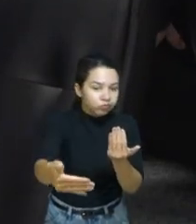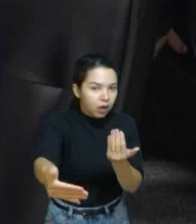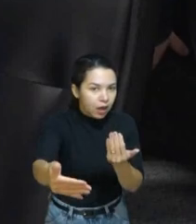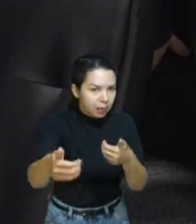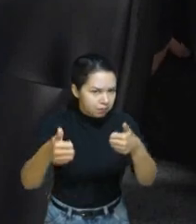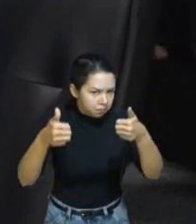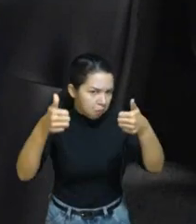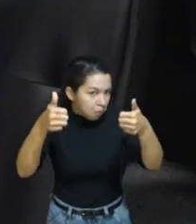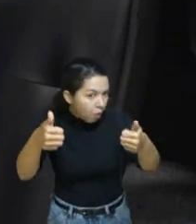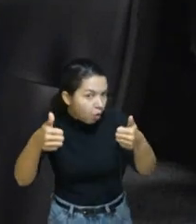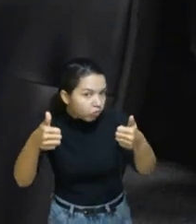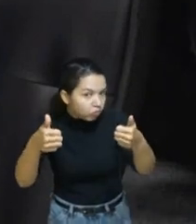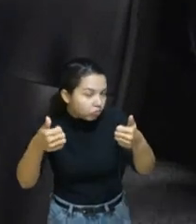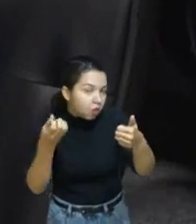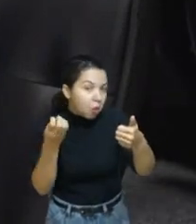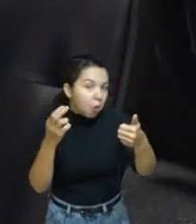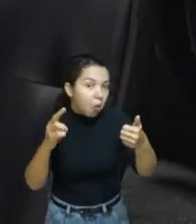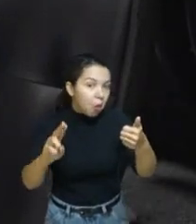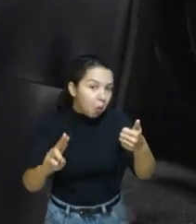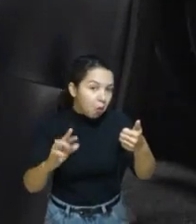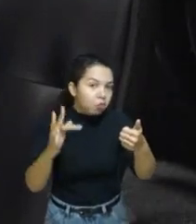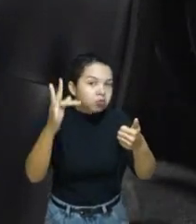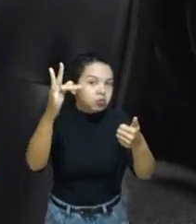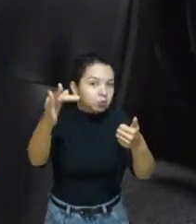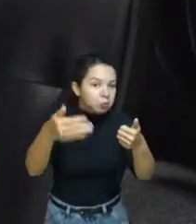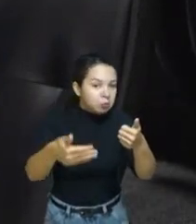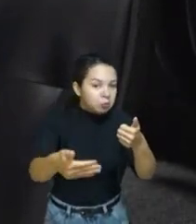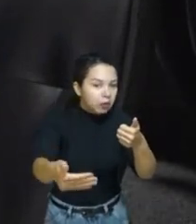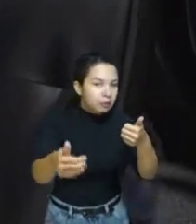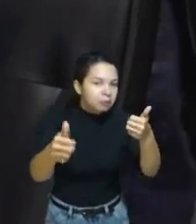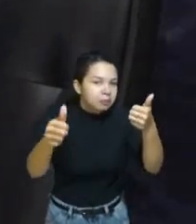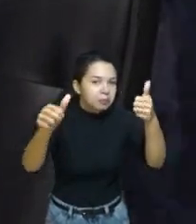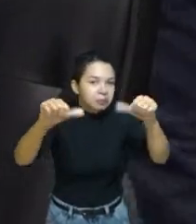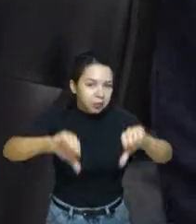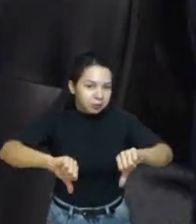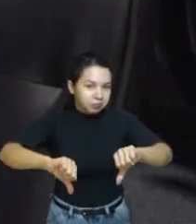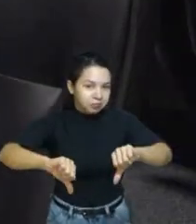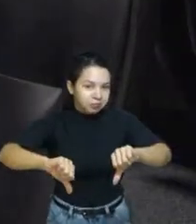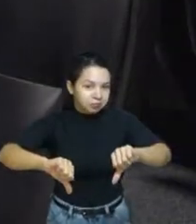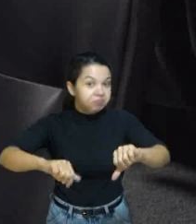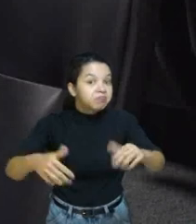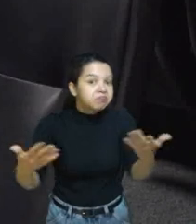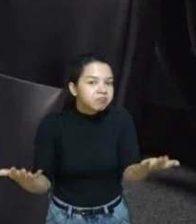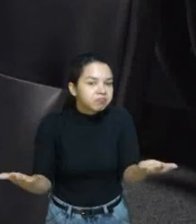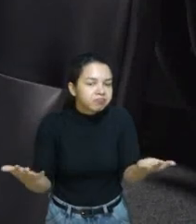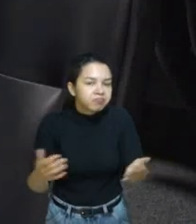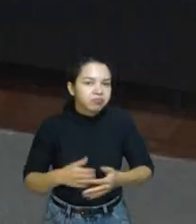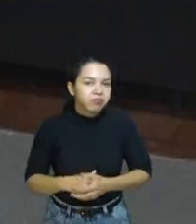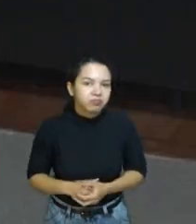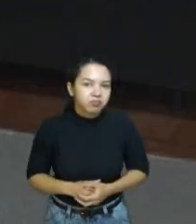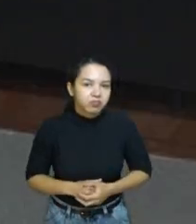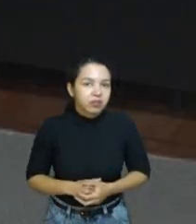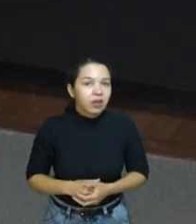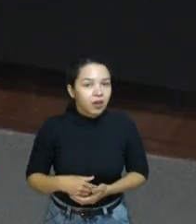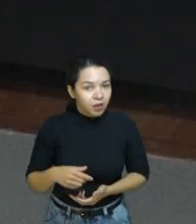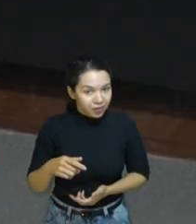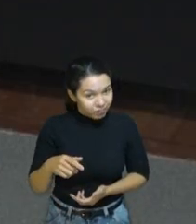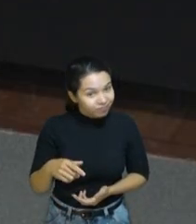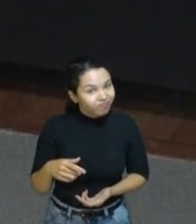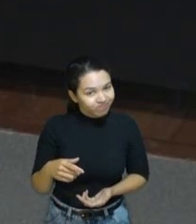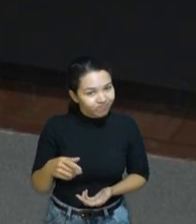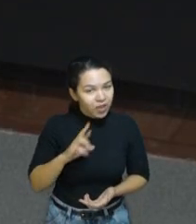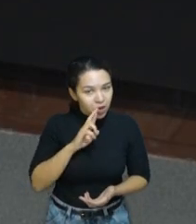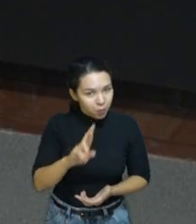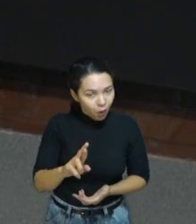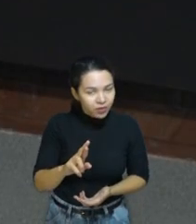mais otimista ou num cenário pior? Em termos de emissão, para o cenário pior. Tá?